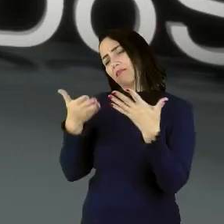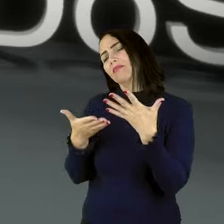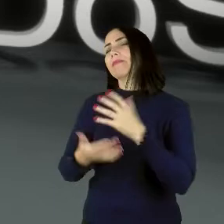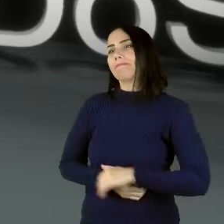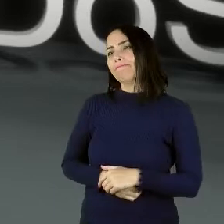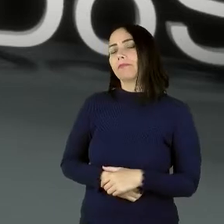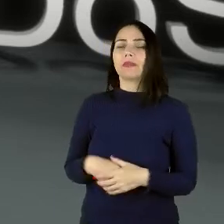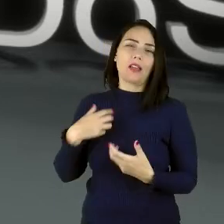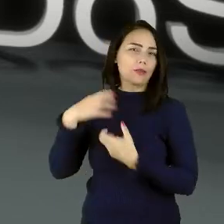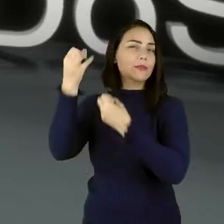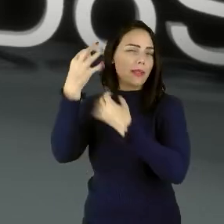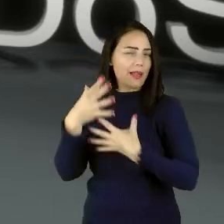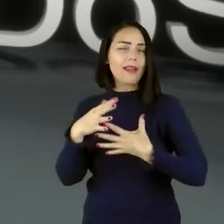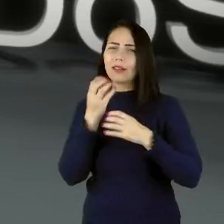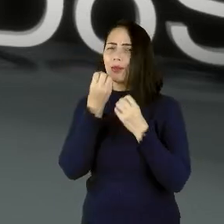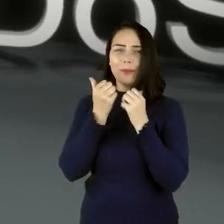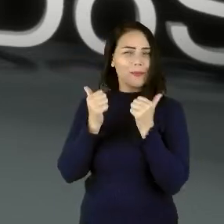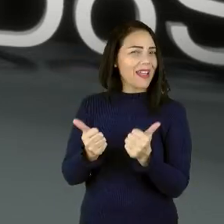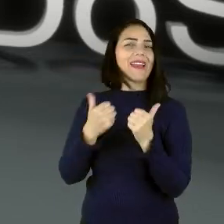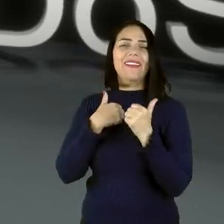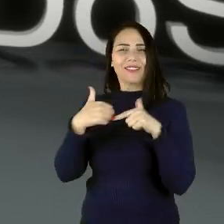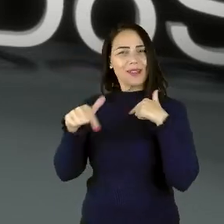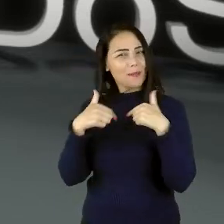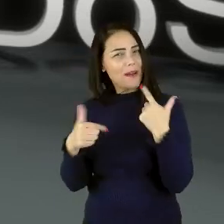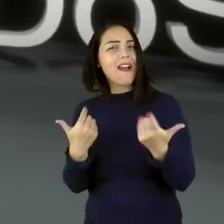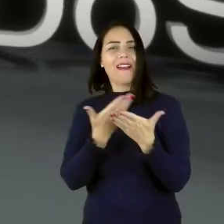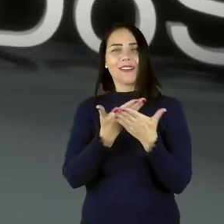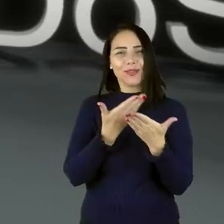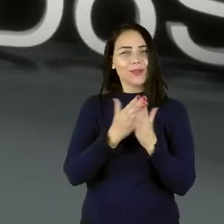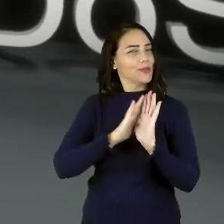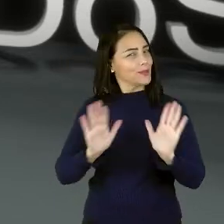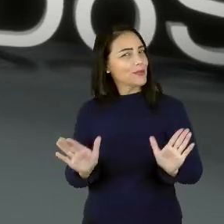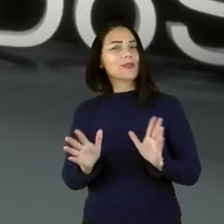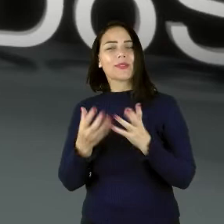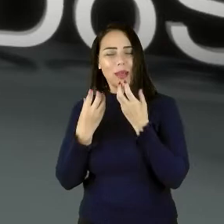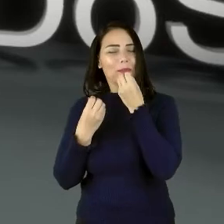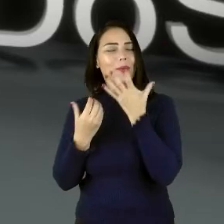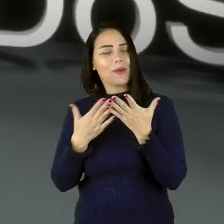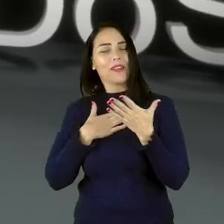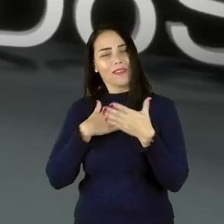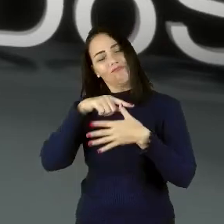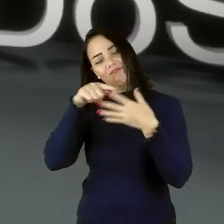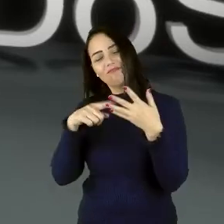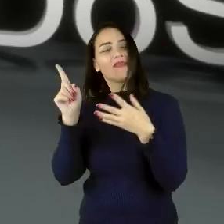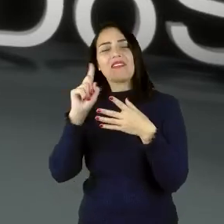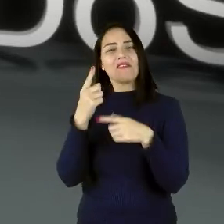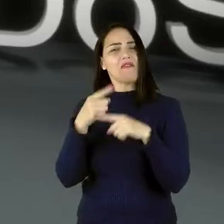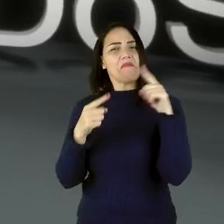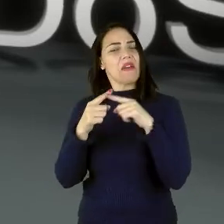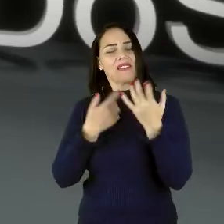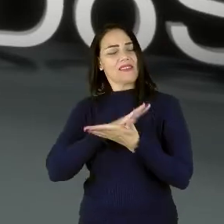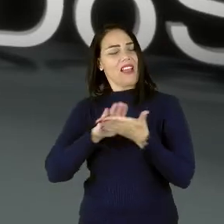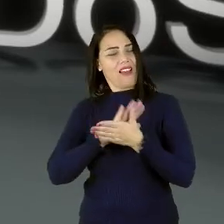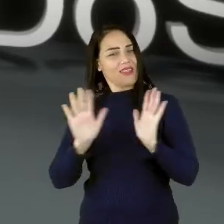assim." Eu expliquei a ele que estava tudo bem, que eu trabalhava, estudava e que essa condição física não me impedia